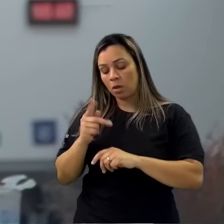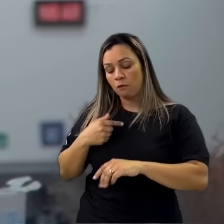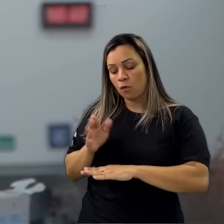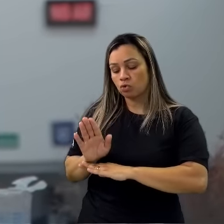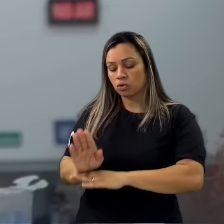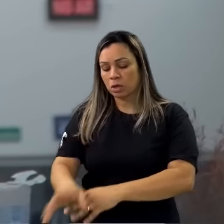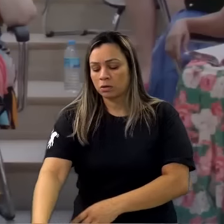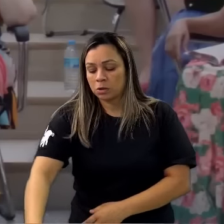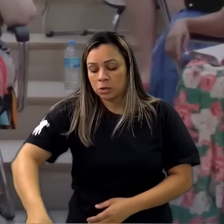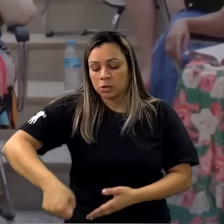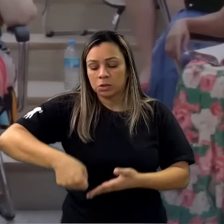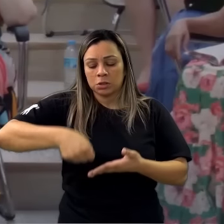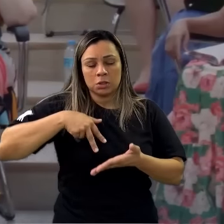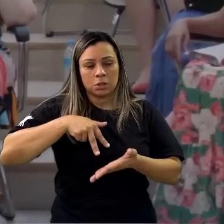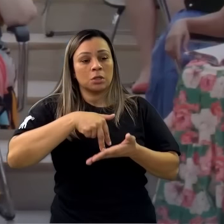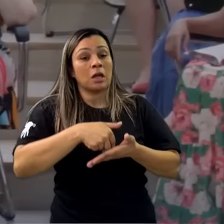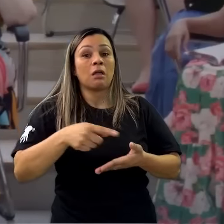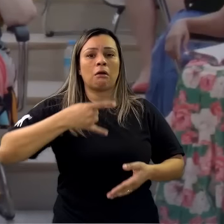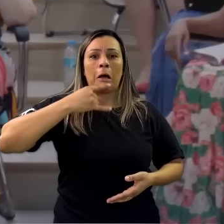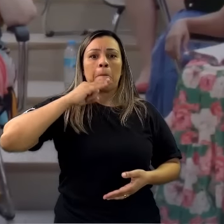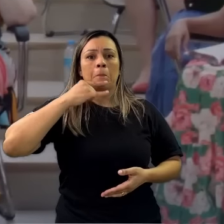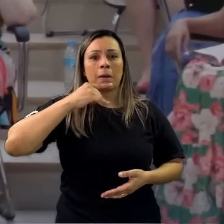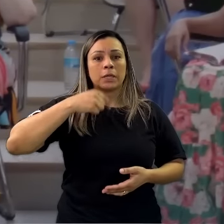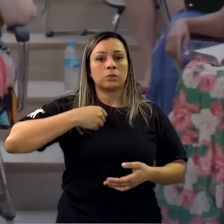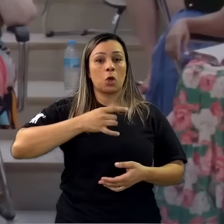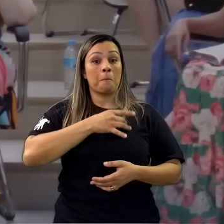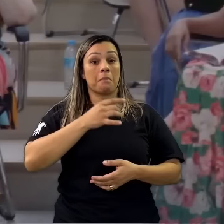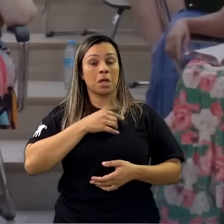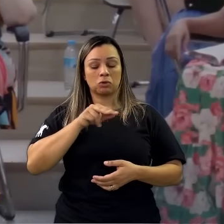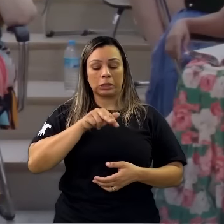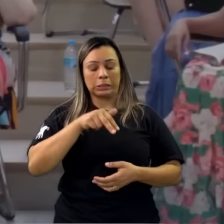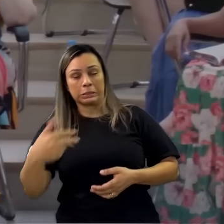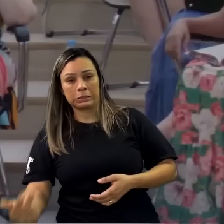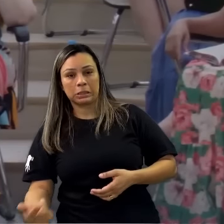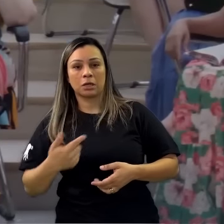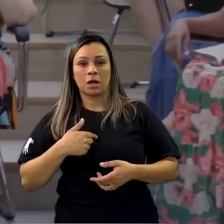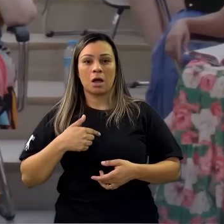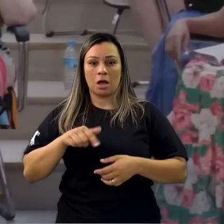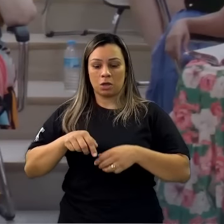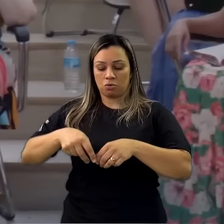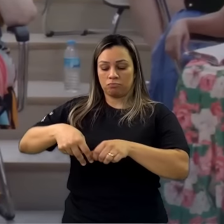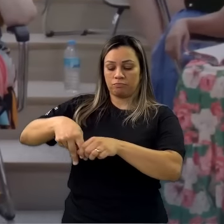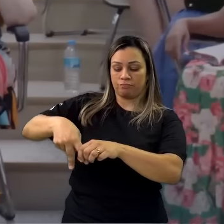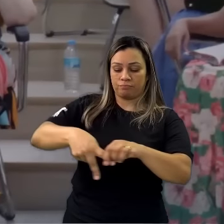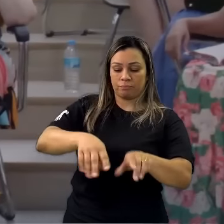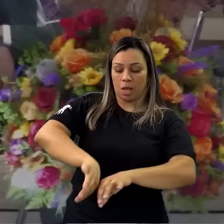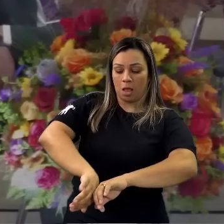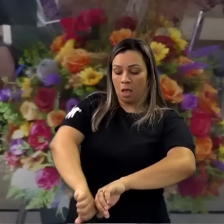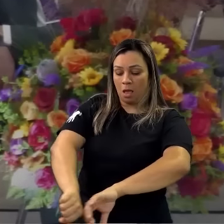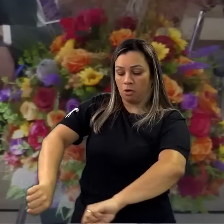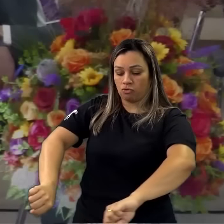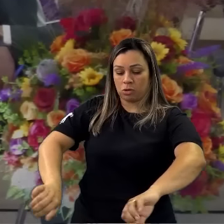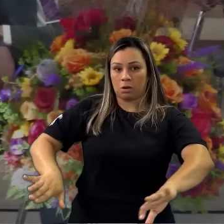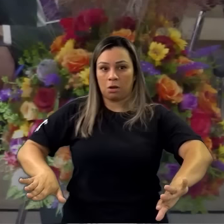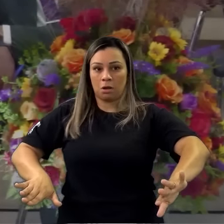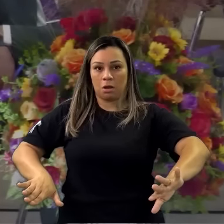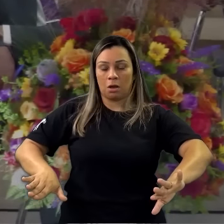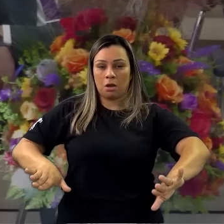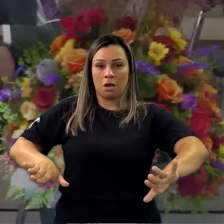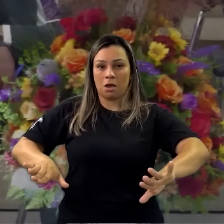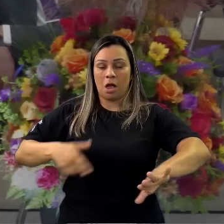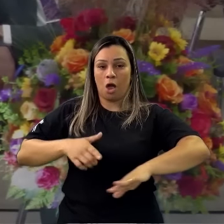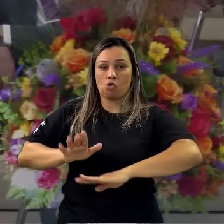tava tão bêbado que eu fiquei com medo de deixar de pele cair eu abri um pouquinho as pernas para ele não cair para os lados deixei ele um pouco para frente e